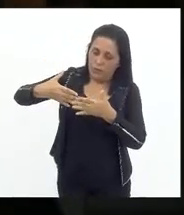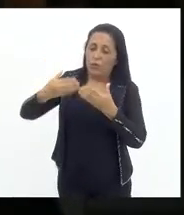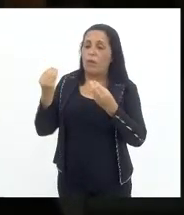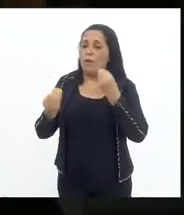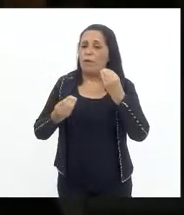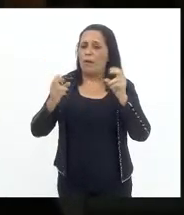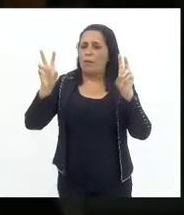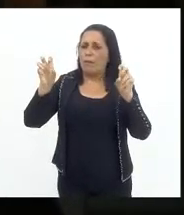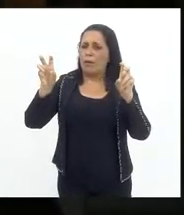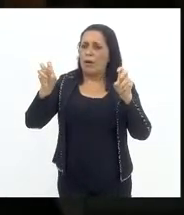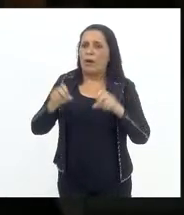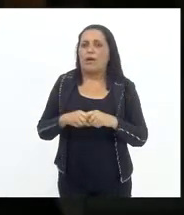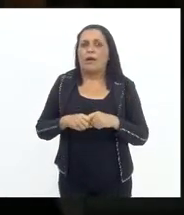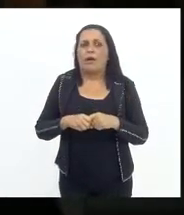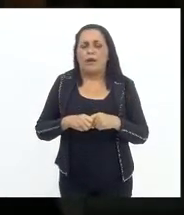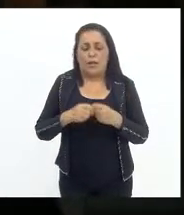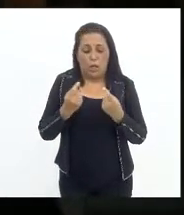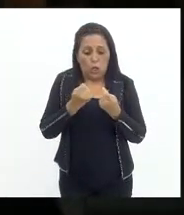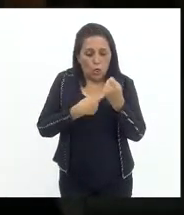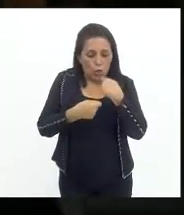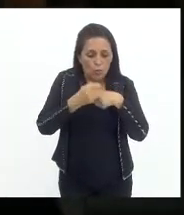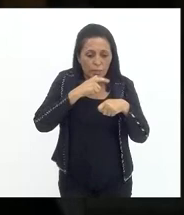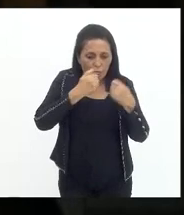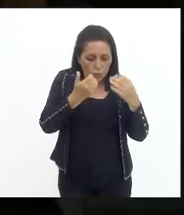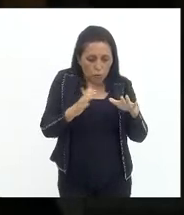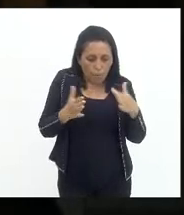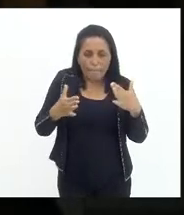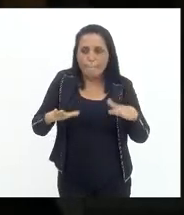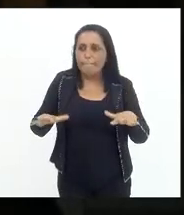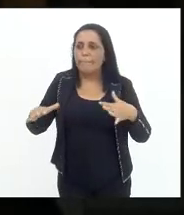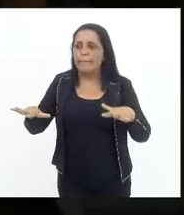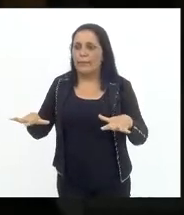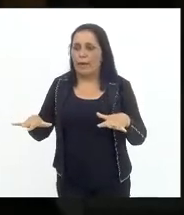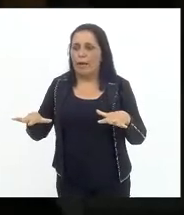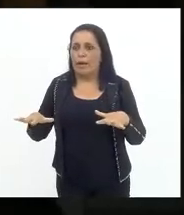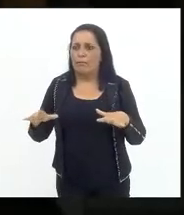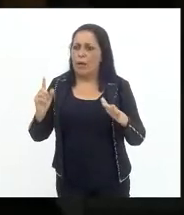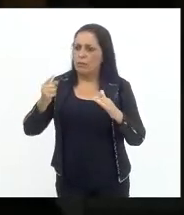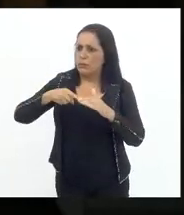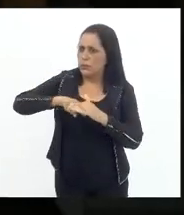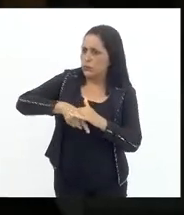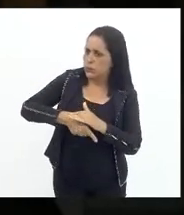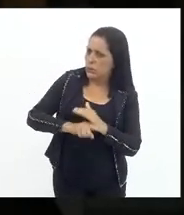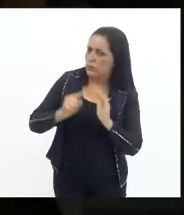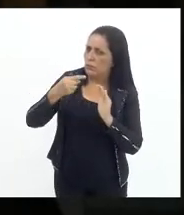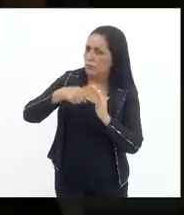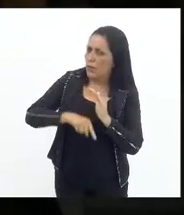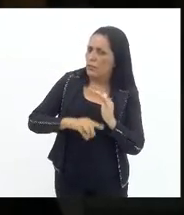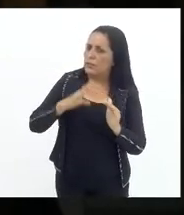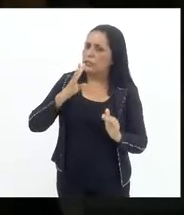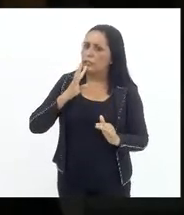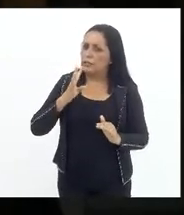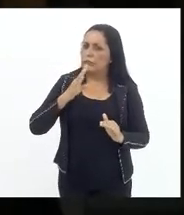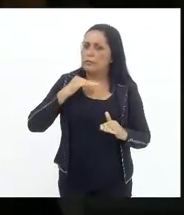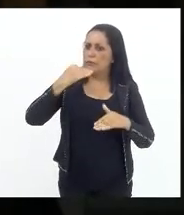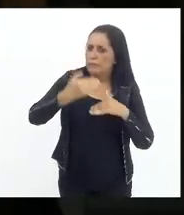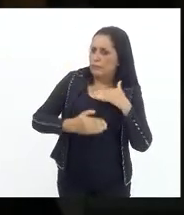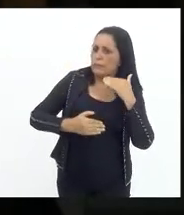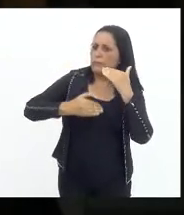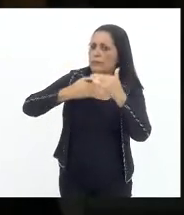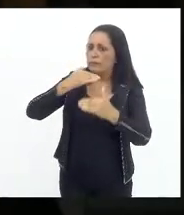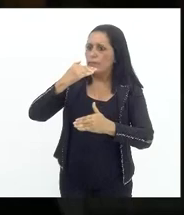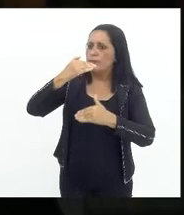da economia do mar como um todo vem se aprofundando e ganhando